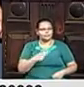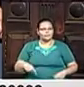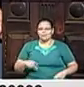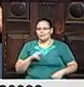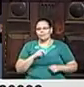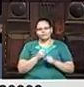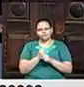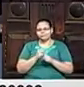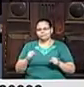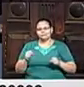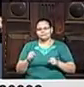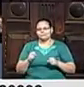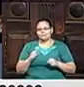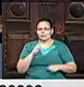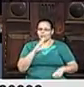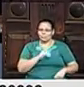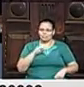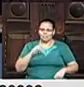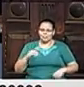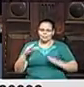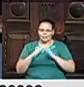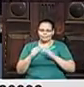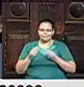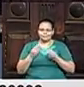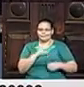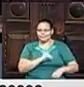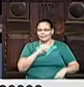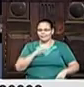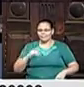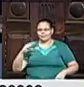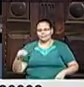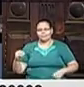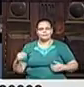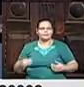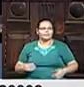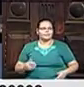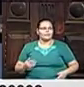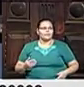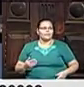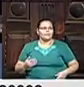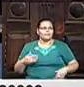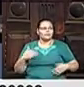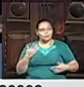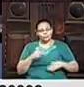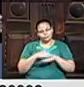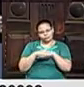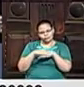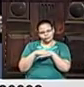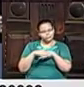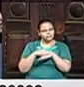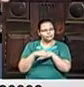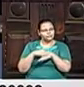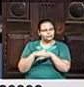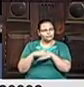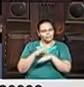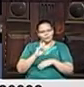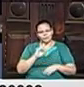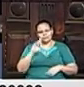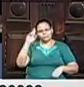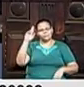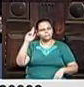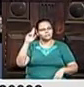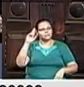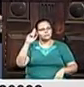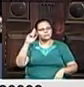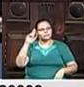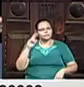não é possível procrastinar. Quando conversei com representantes